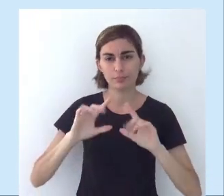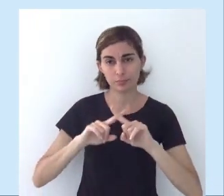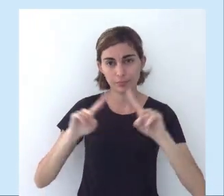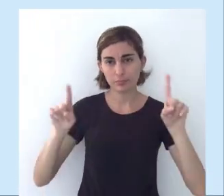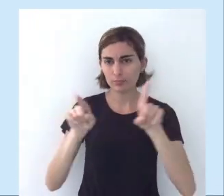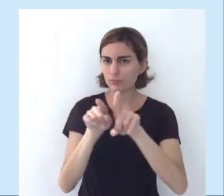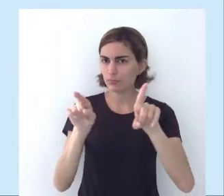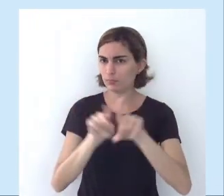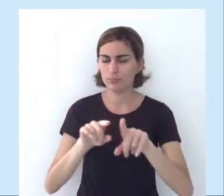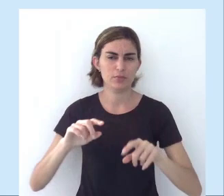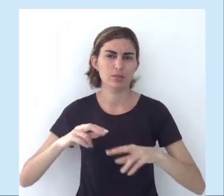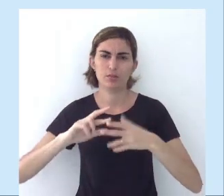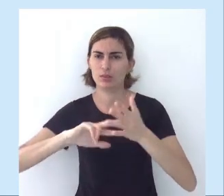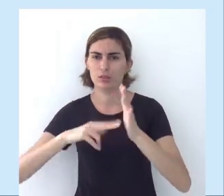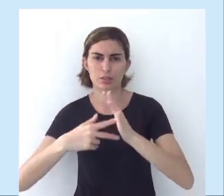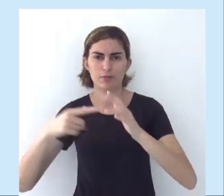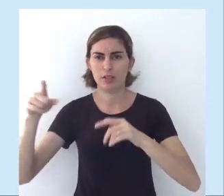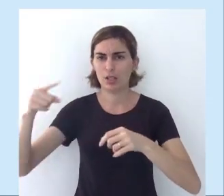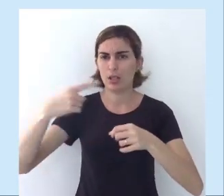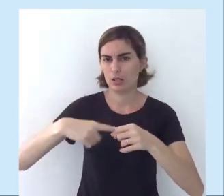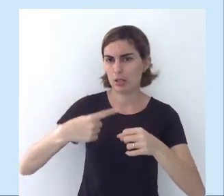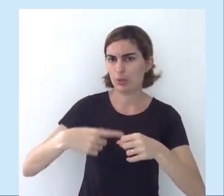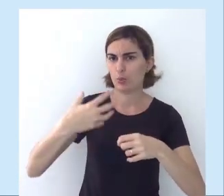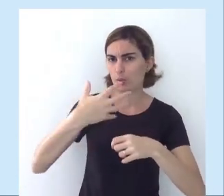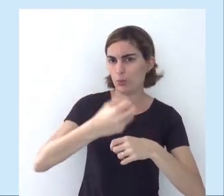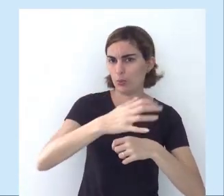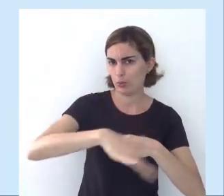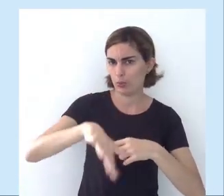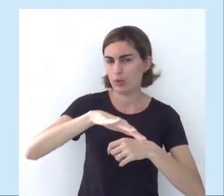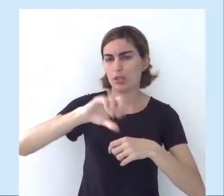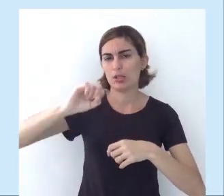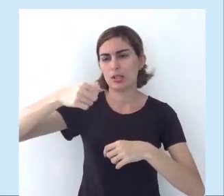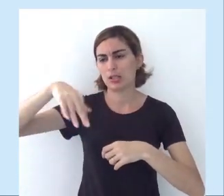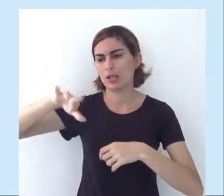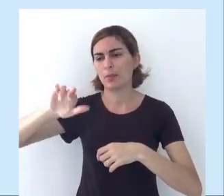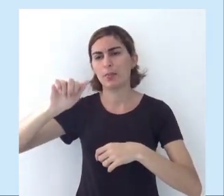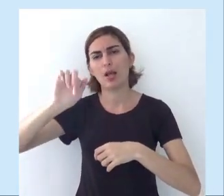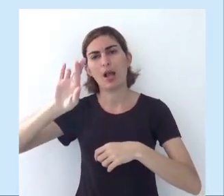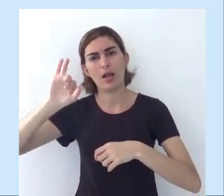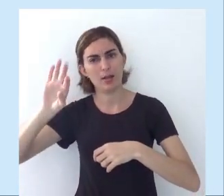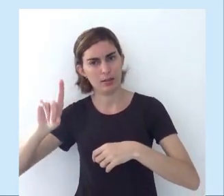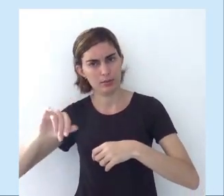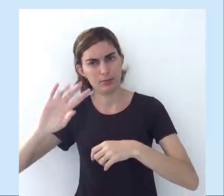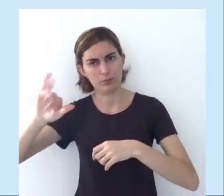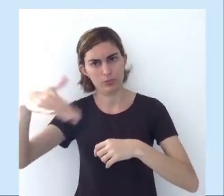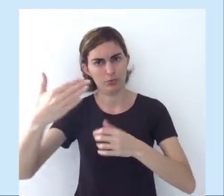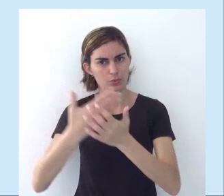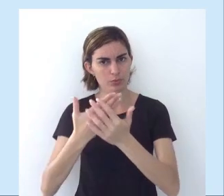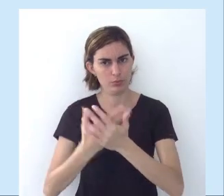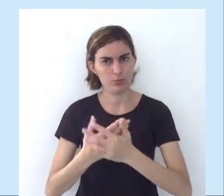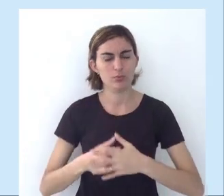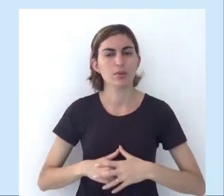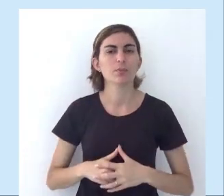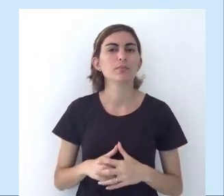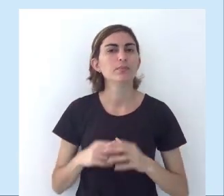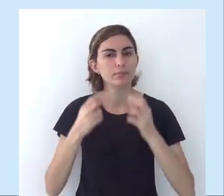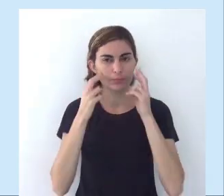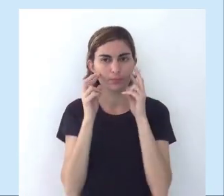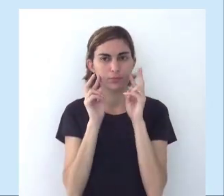receber. Mas também não quer dizer que ela não receba, porque essa é uma região chamada de semiárida, que a gente vai estudar um pouquinho mais à frente. Tenham